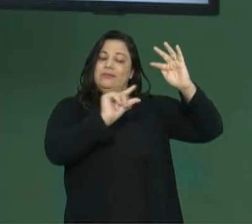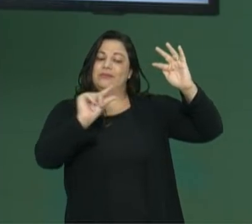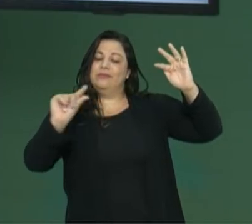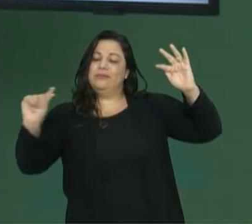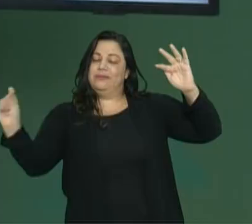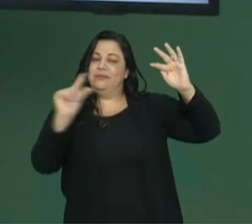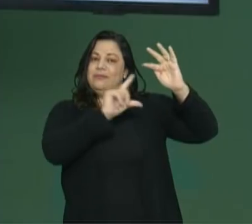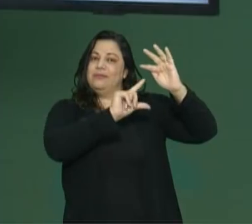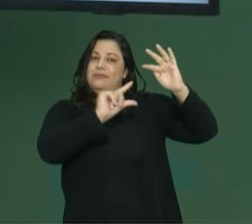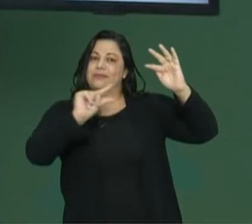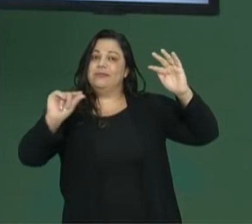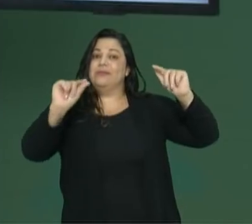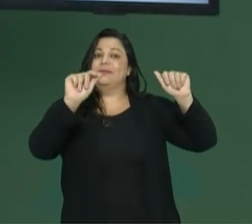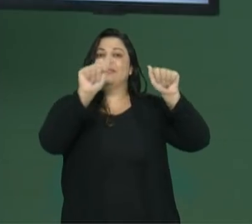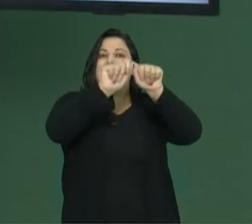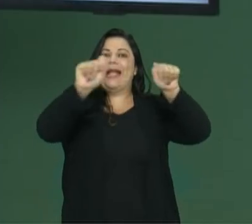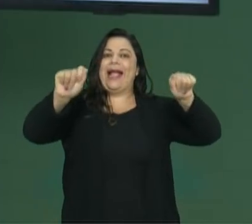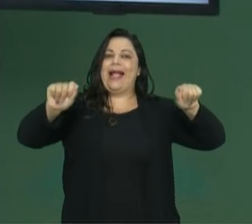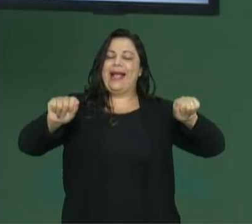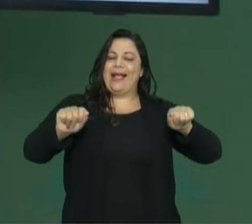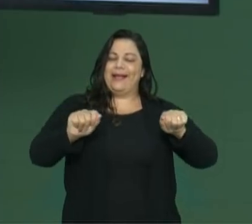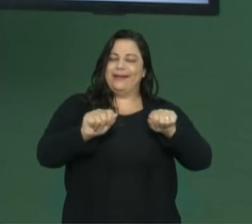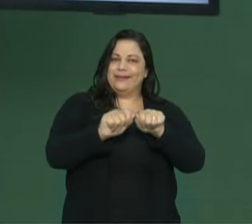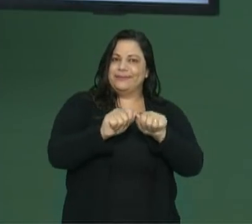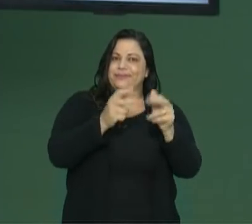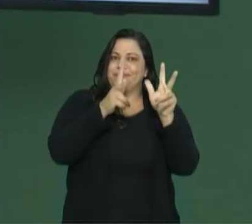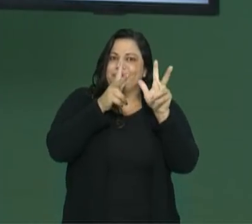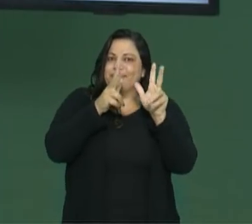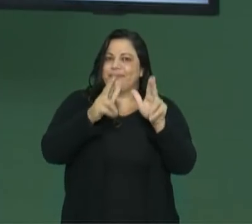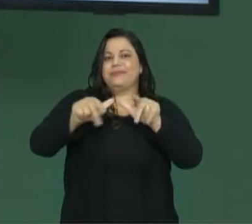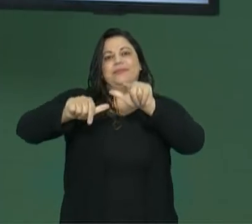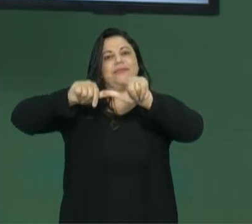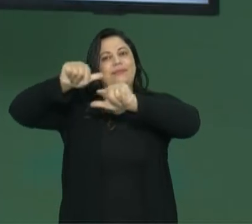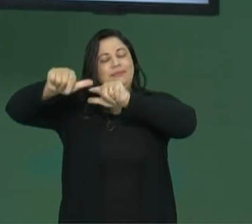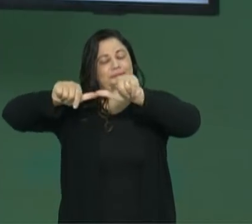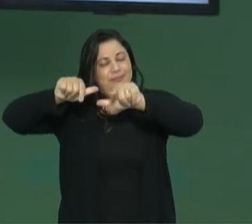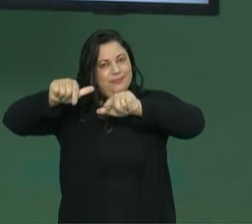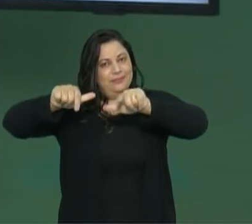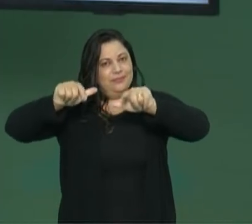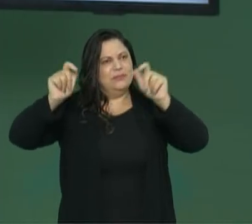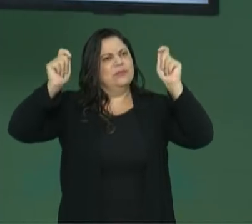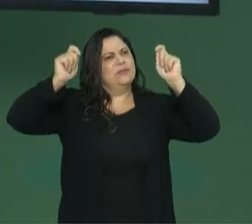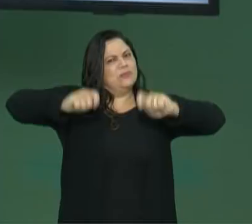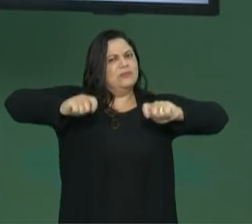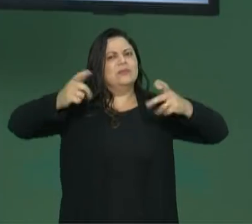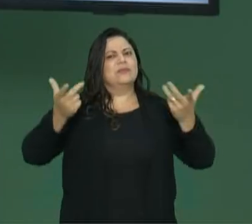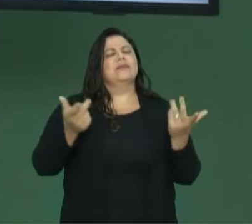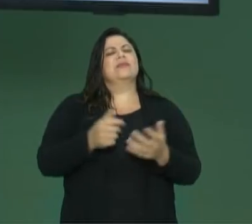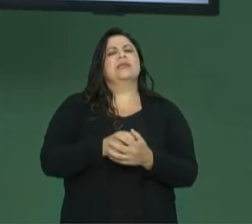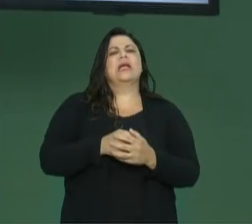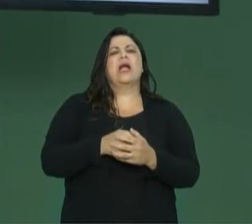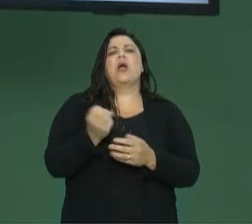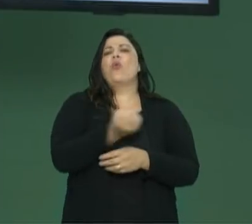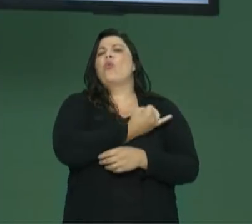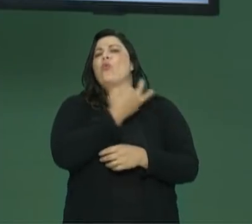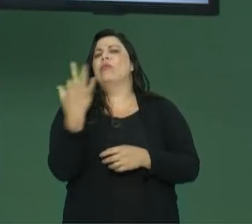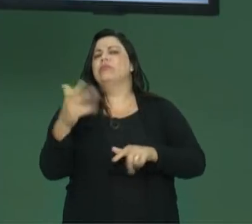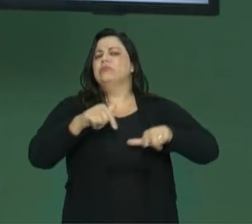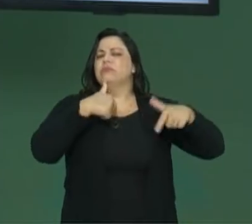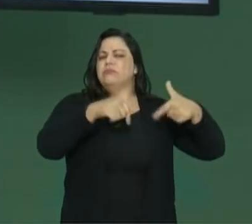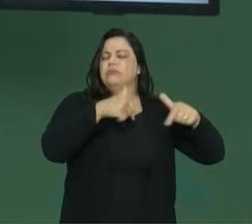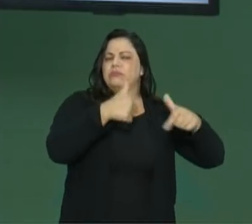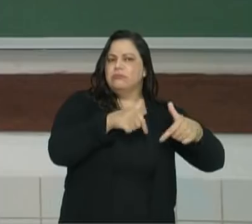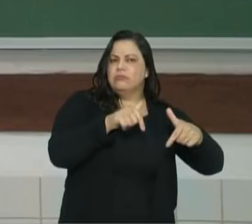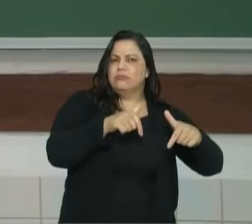nesse processo vai ser igual ao trabalho. Ou seja, eu posso determinar a quantidade de trabalho realizado pelo